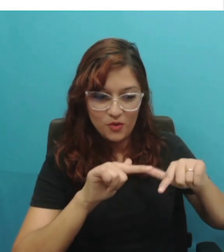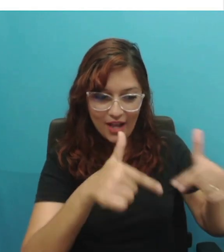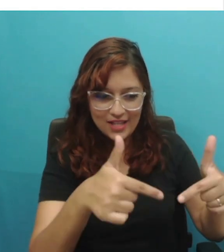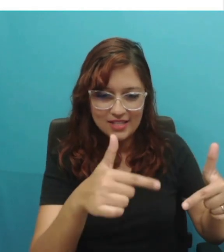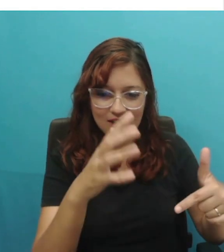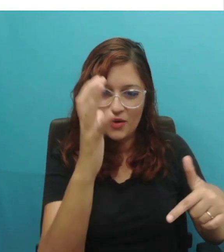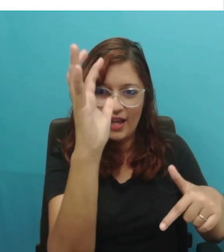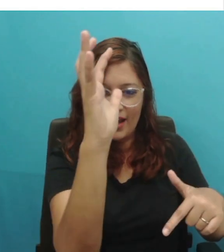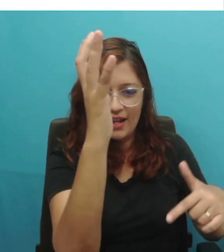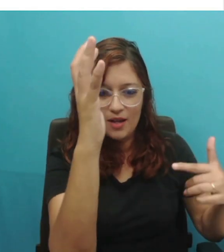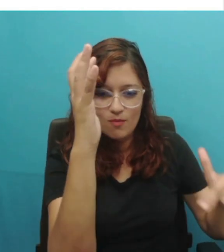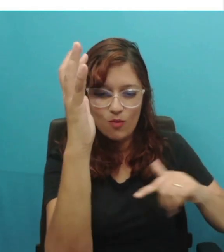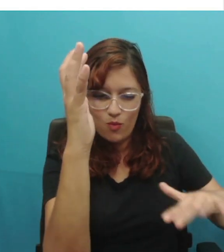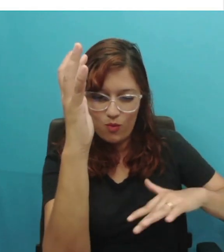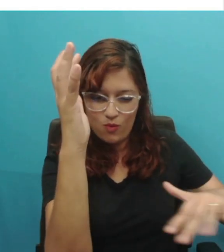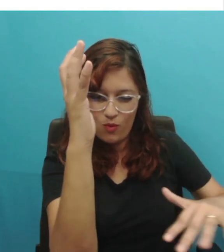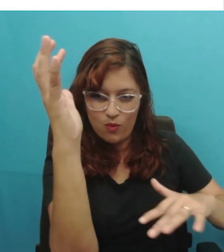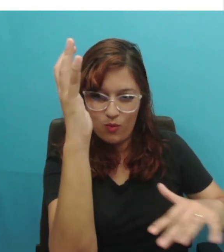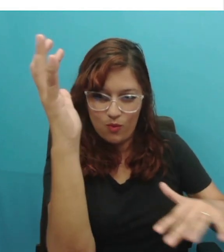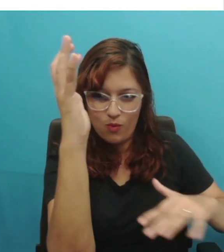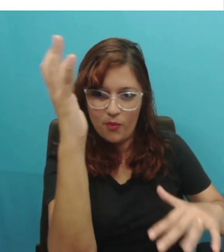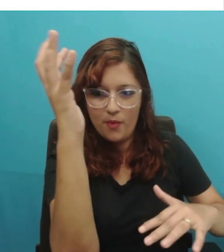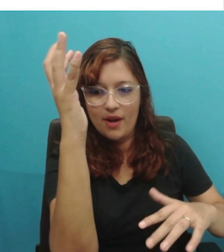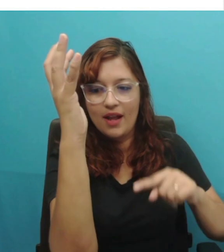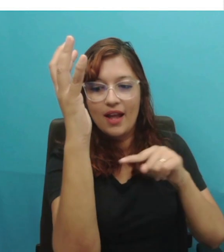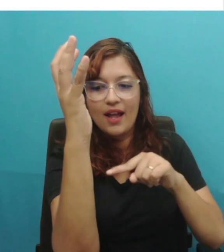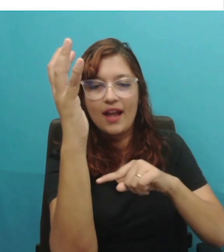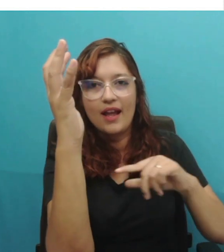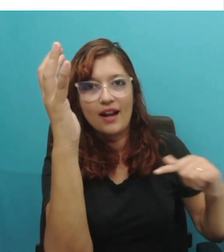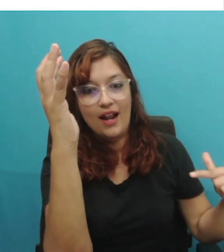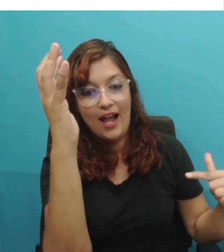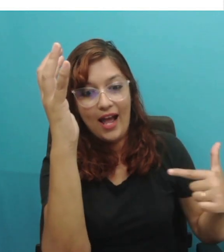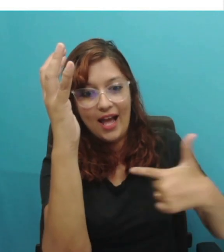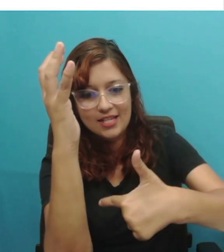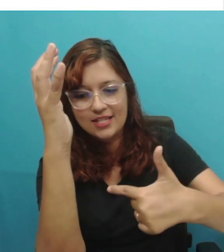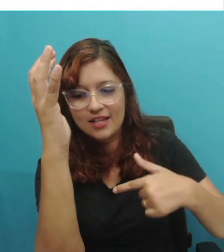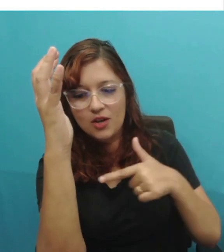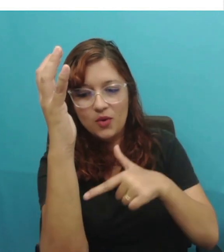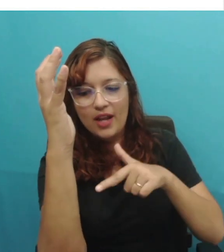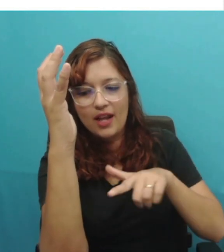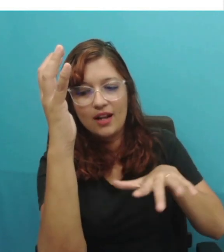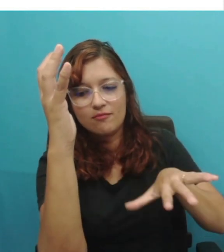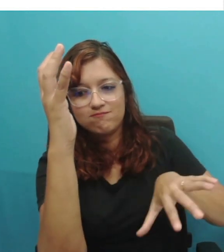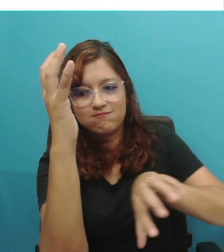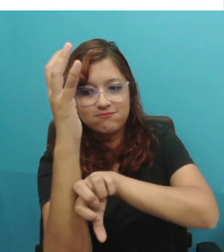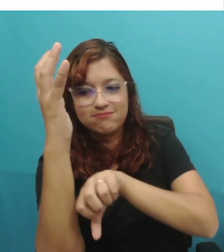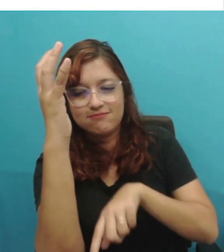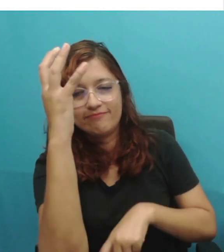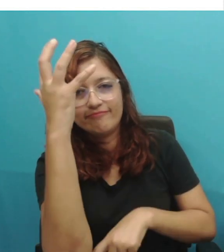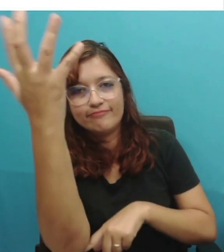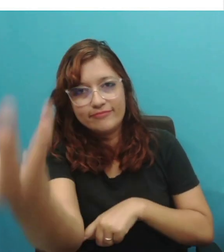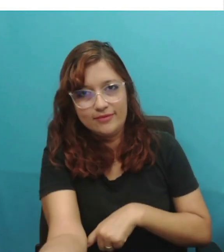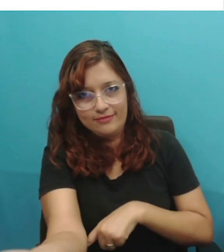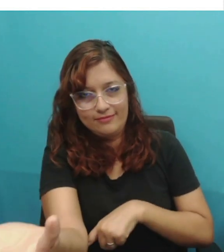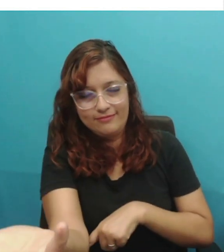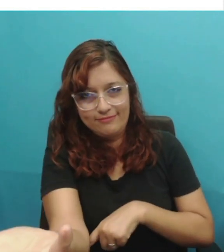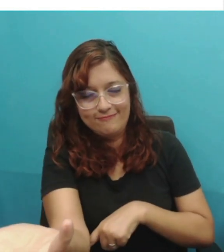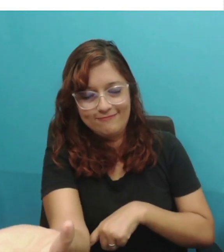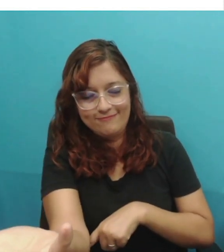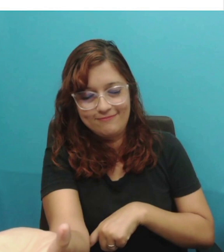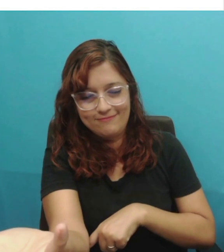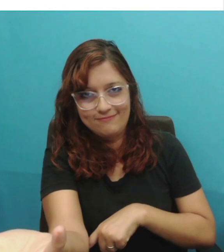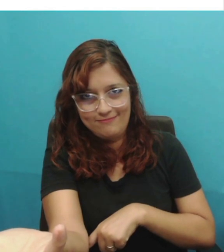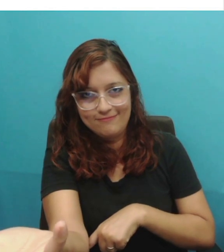Entendeu? O terremoto praticou a ação que causou na derrubada da árvore.